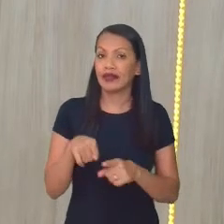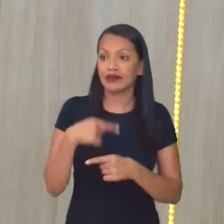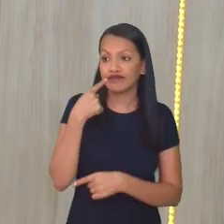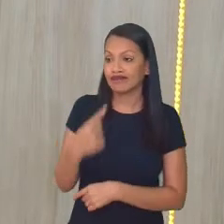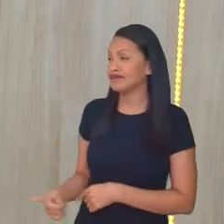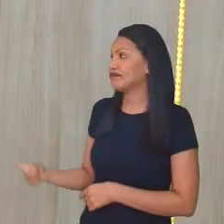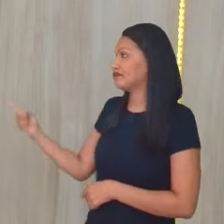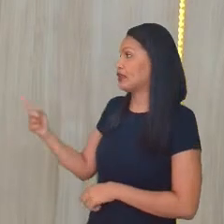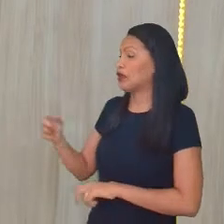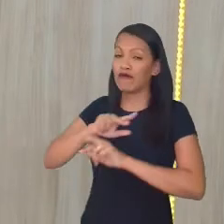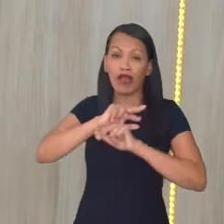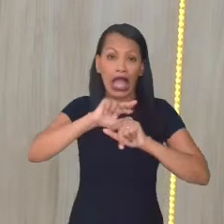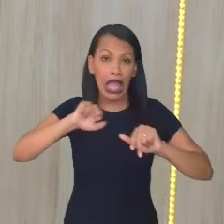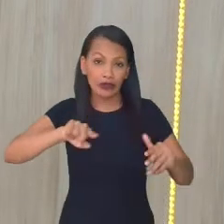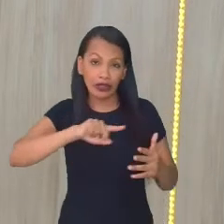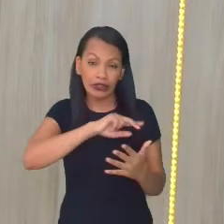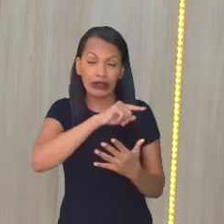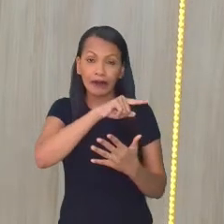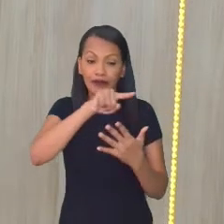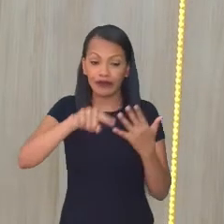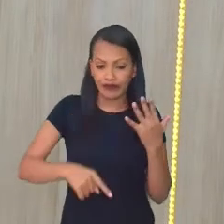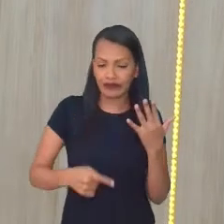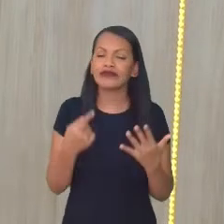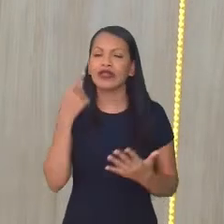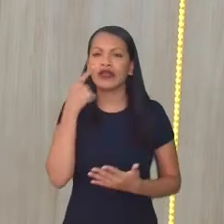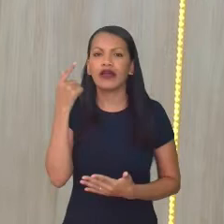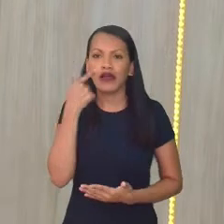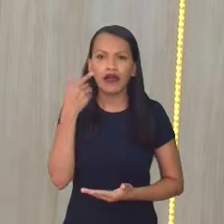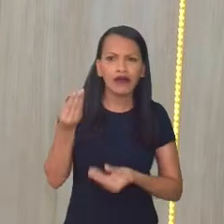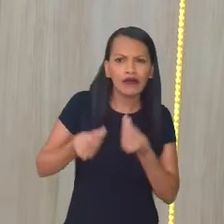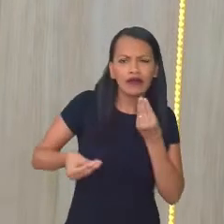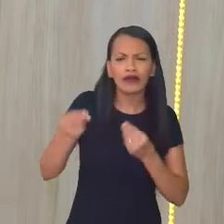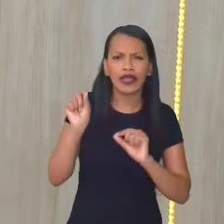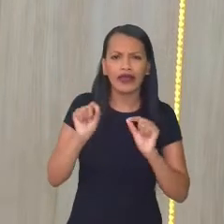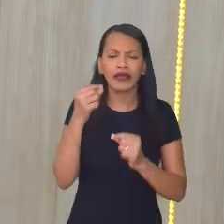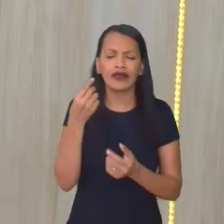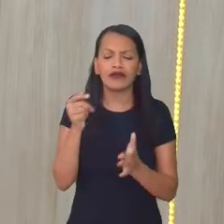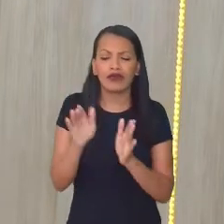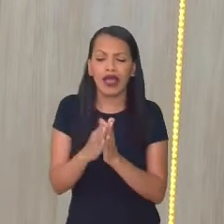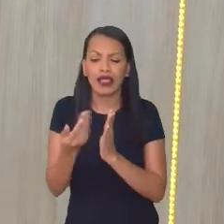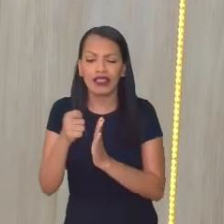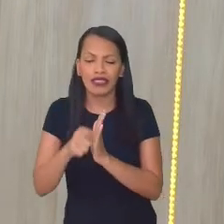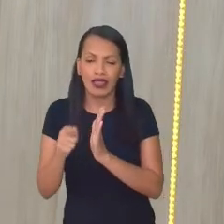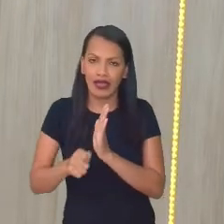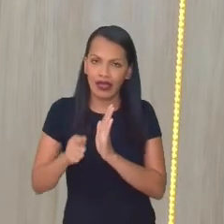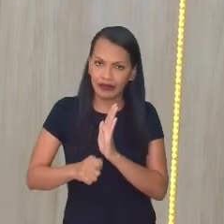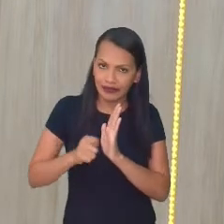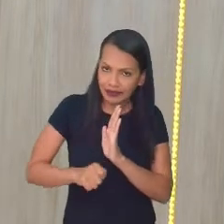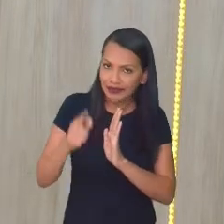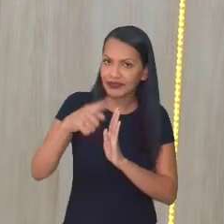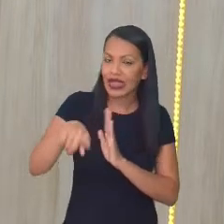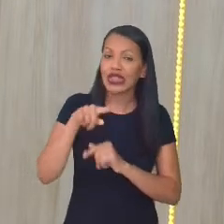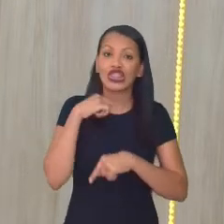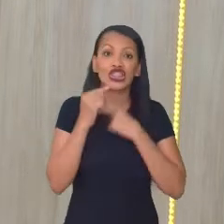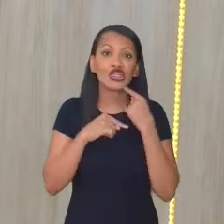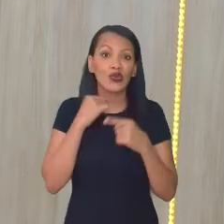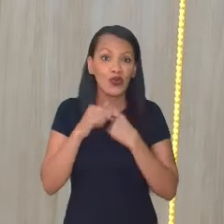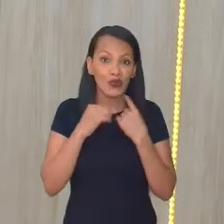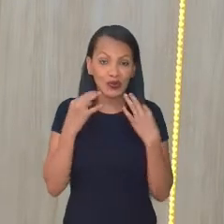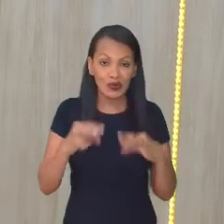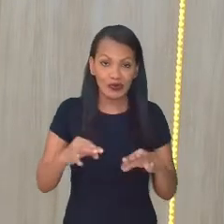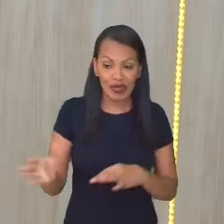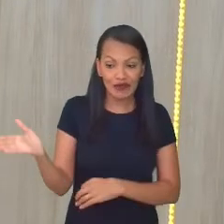anticontraceptivos, tá certo? Então, vamos ficar atentos, já vão aí pegando lápis, caderno, vão anotando para tirar as dúvidas,